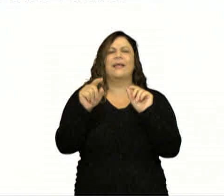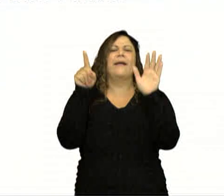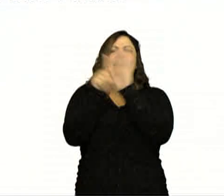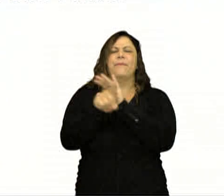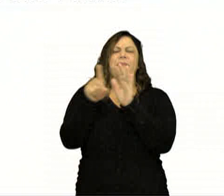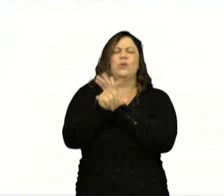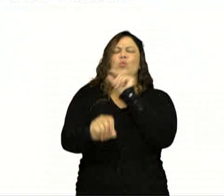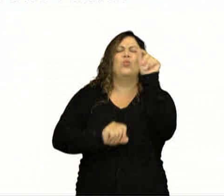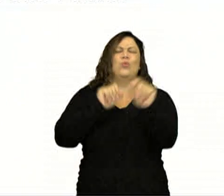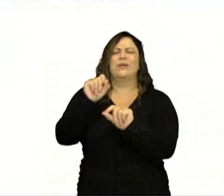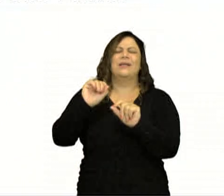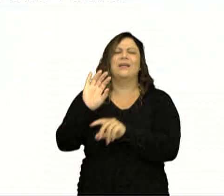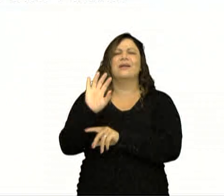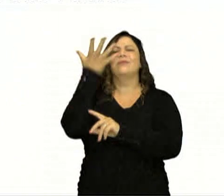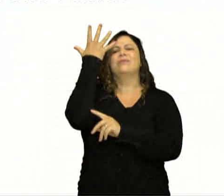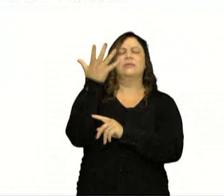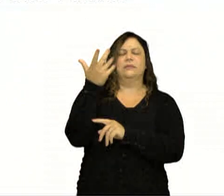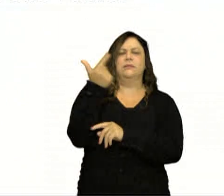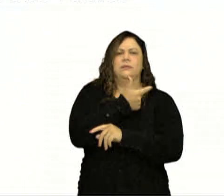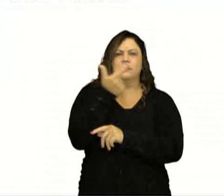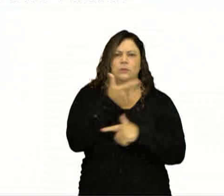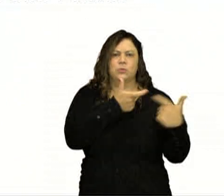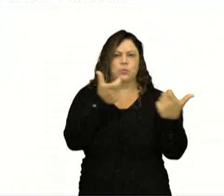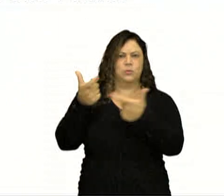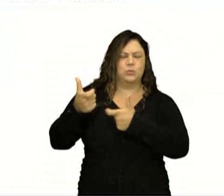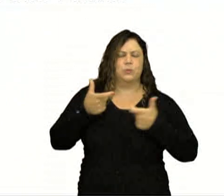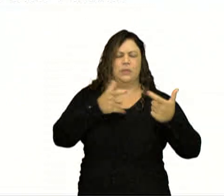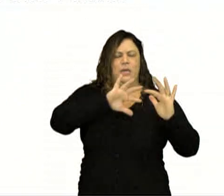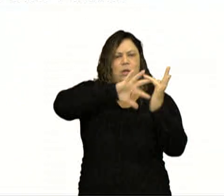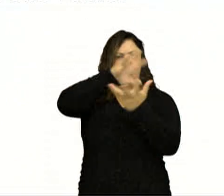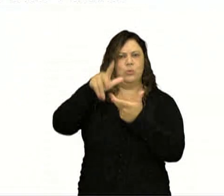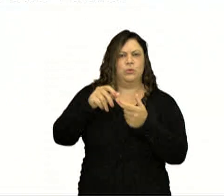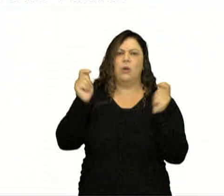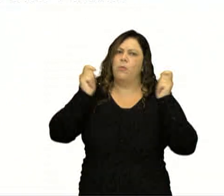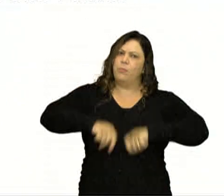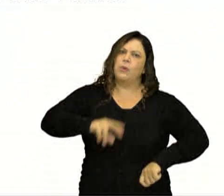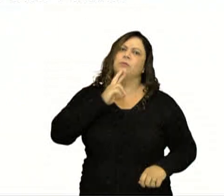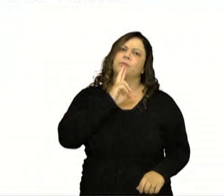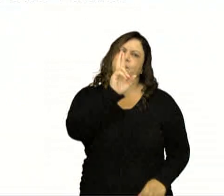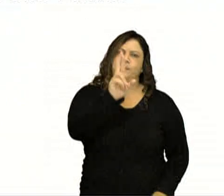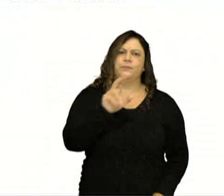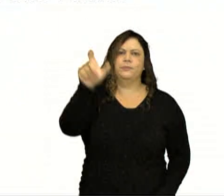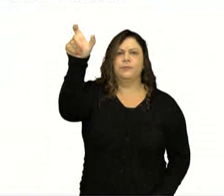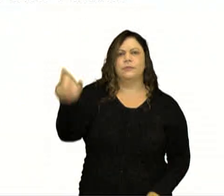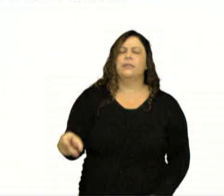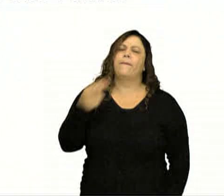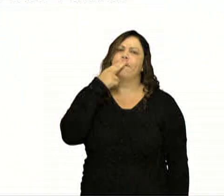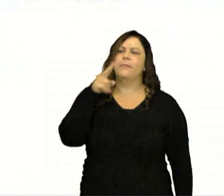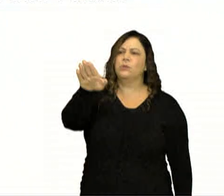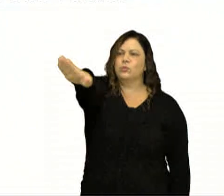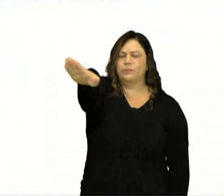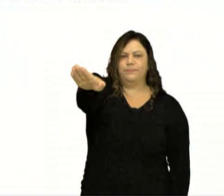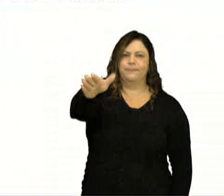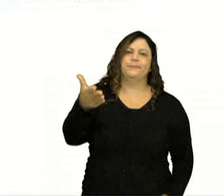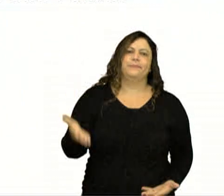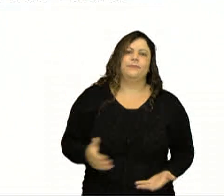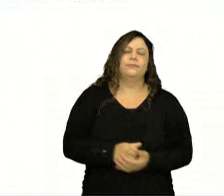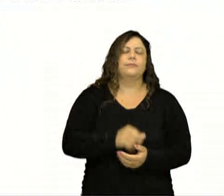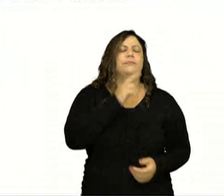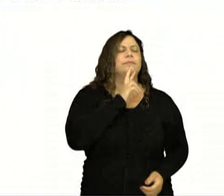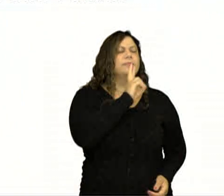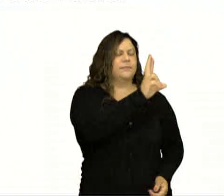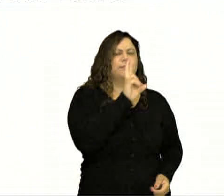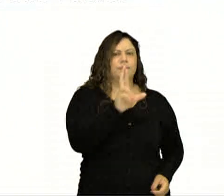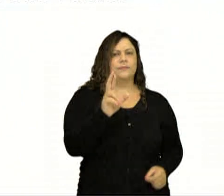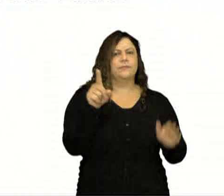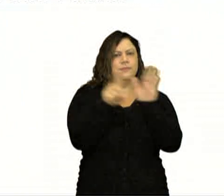que causou a Segunda Guerra Mundial pode ser respondida em duas palavras: Adolf Hitler. As respostas a perguntas históricas